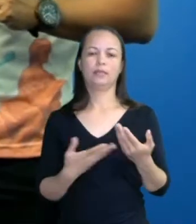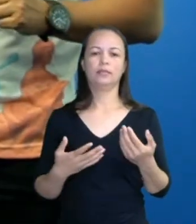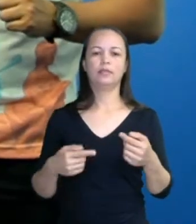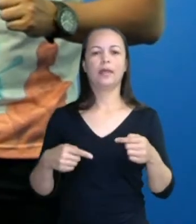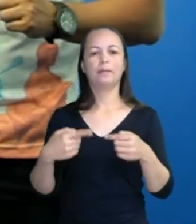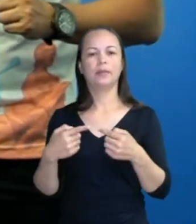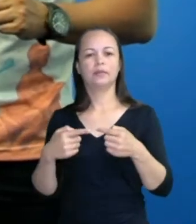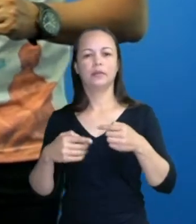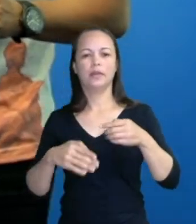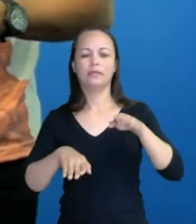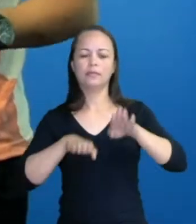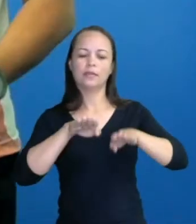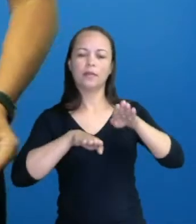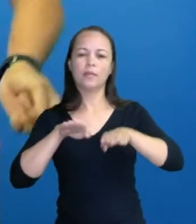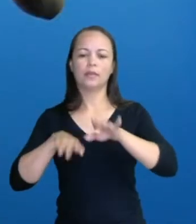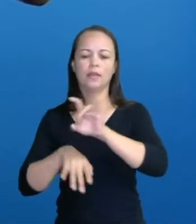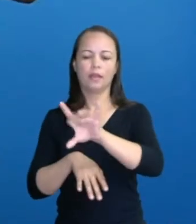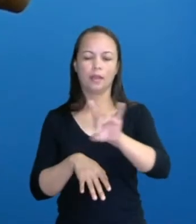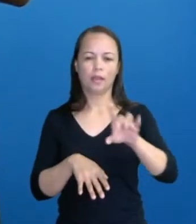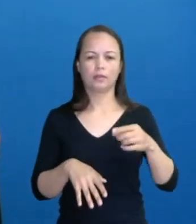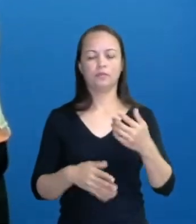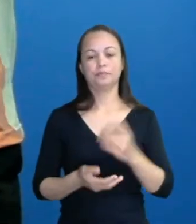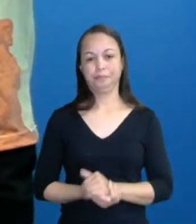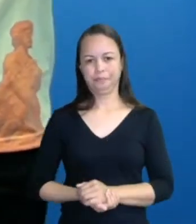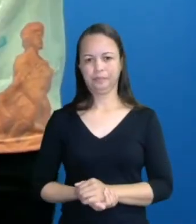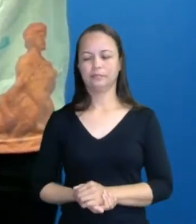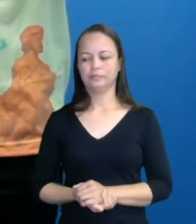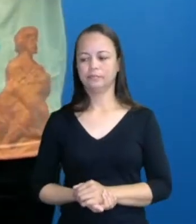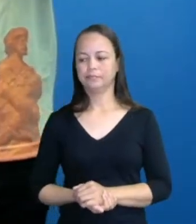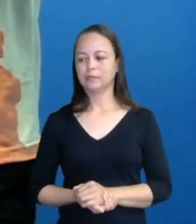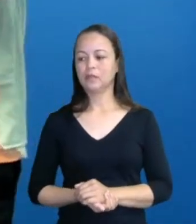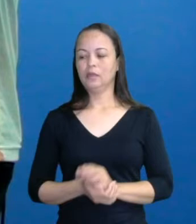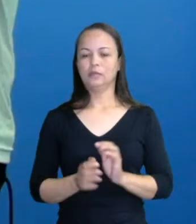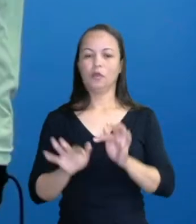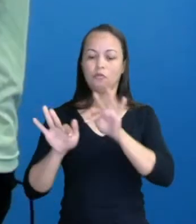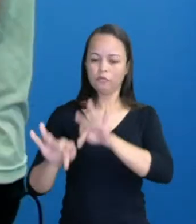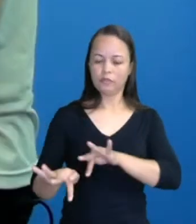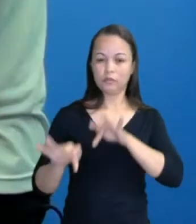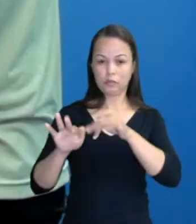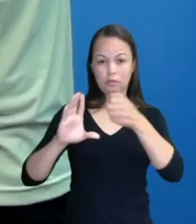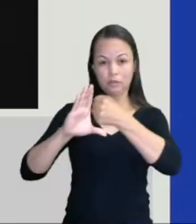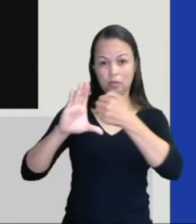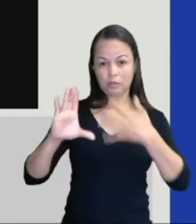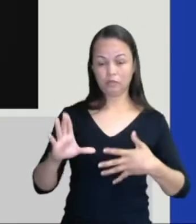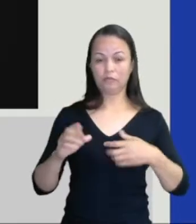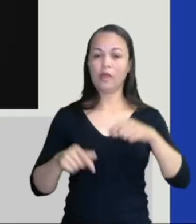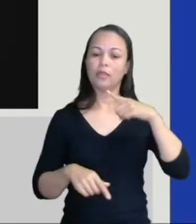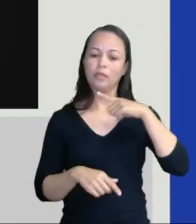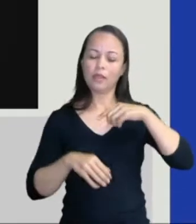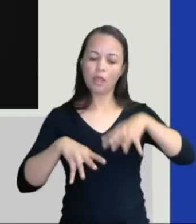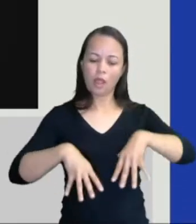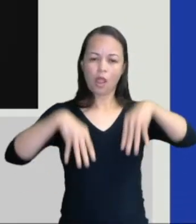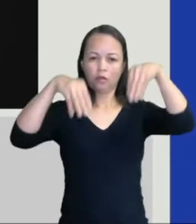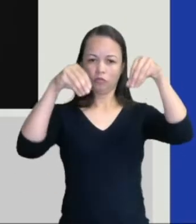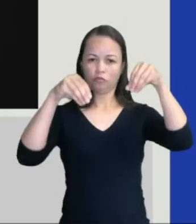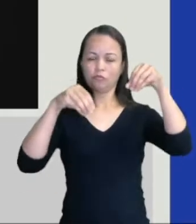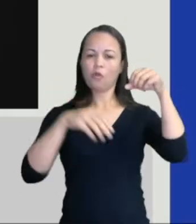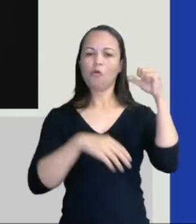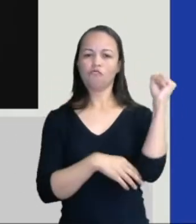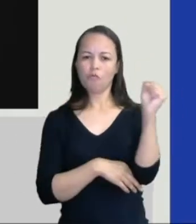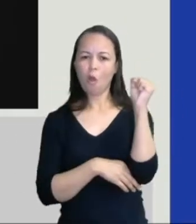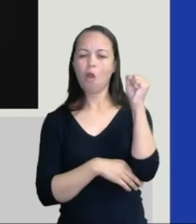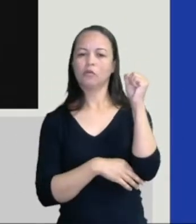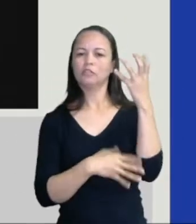é descentralizado. Bem, o feudalismo ele vai ter como características um castelo fortificado como